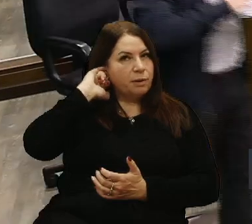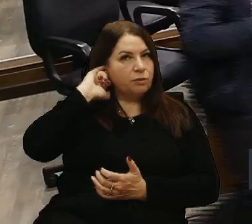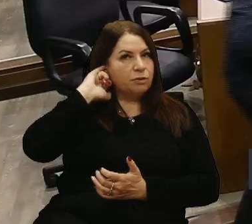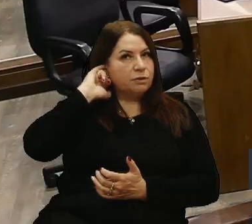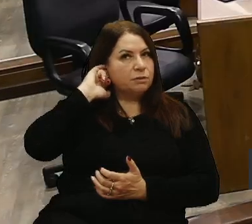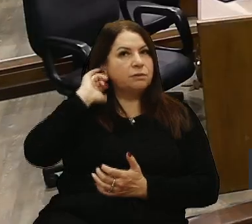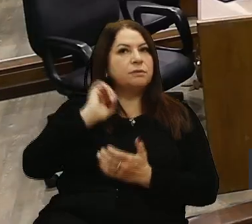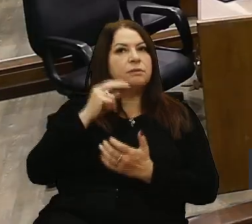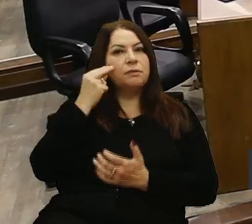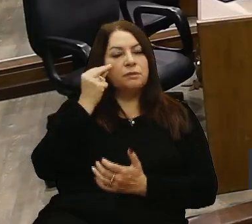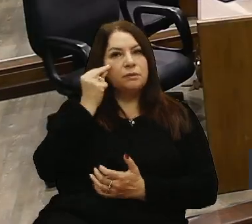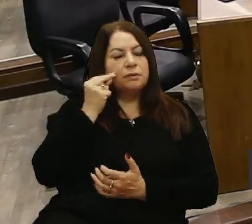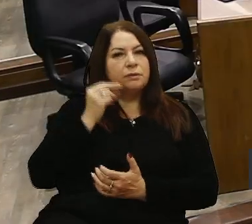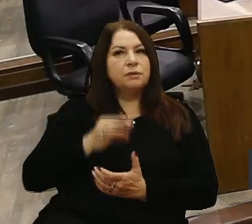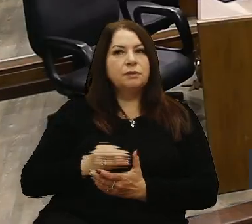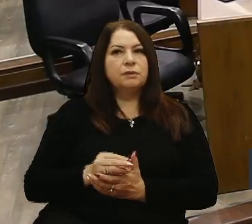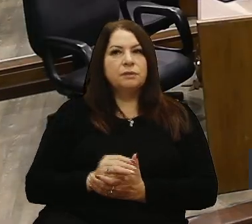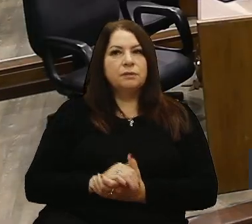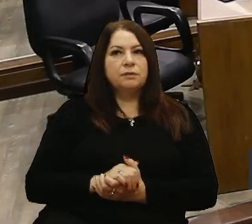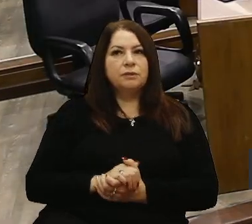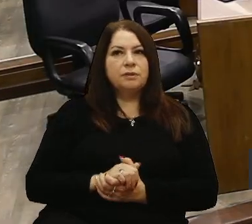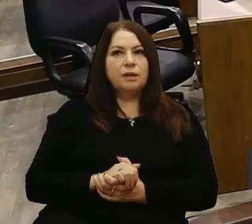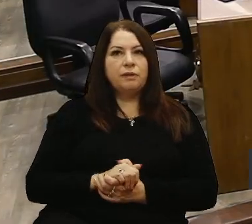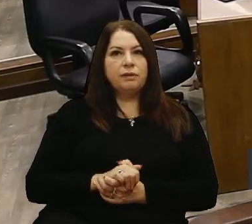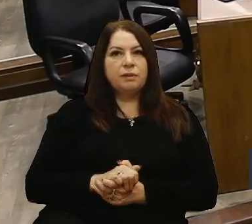Uma parte, por favor, vereador.